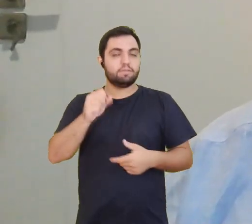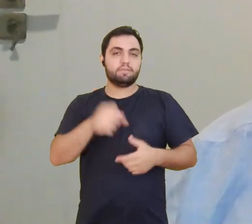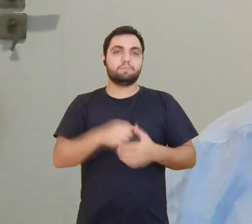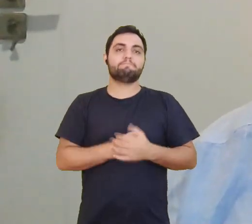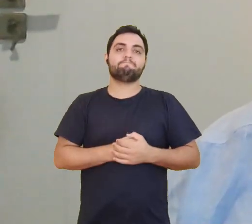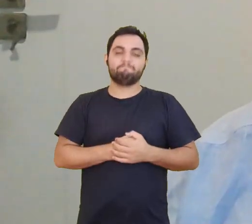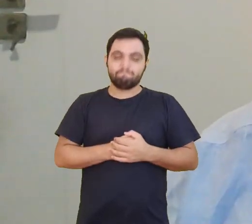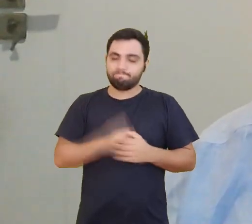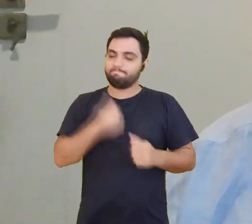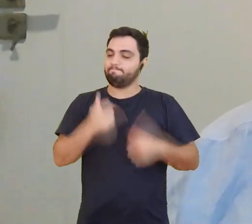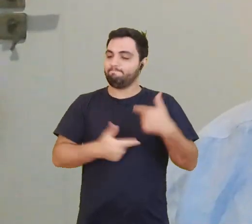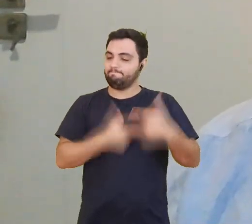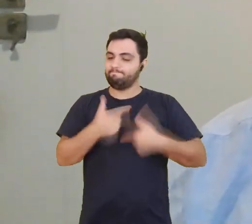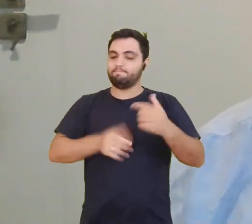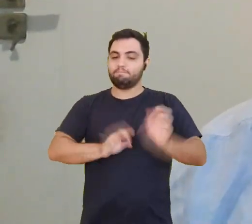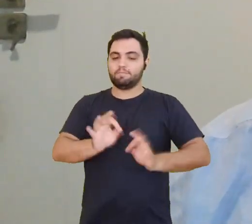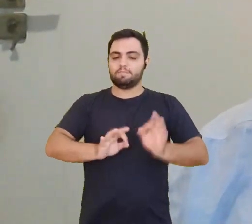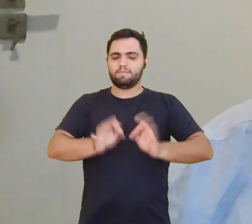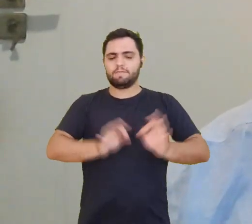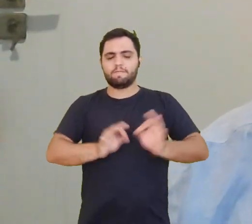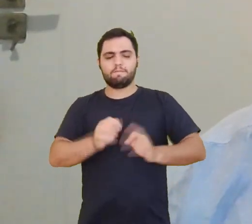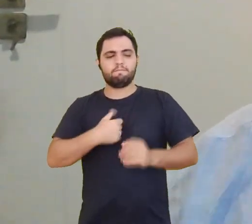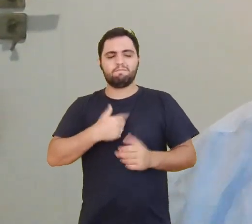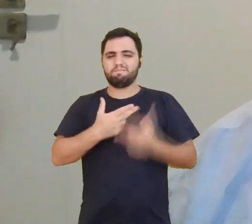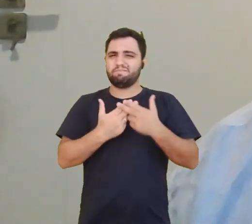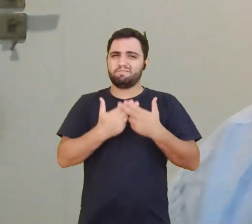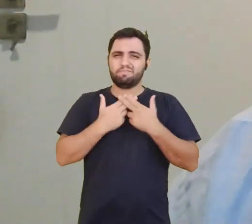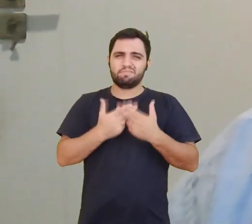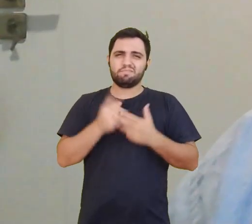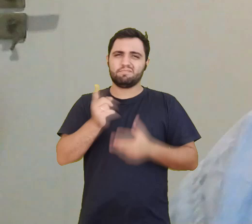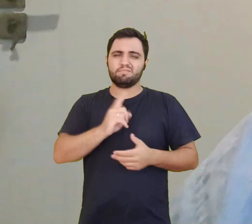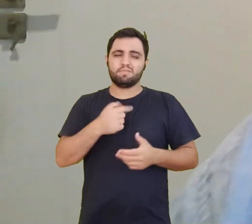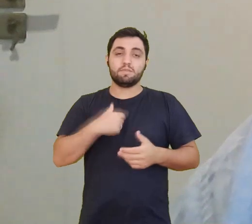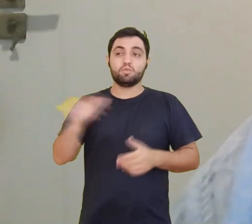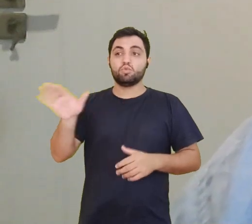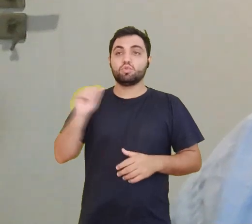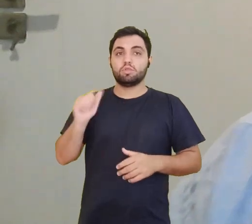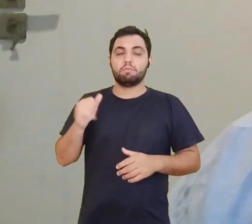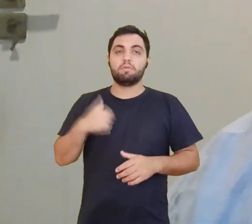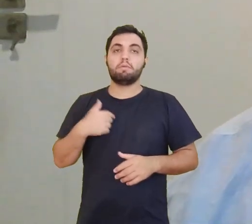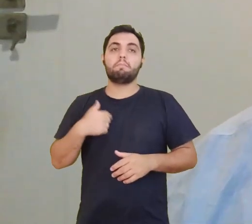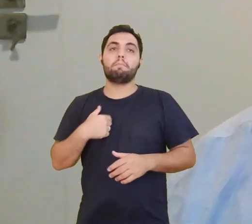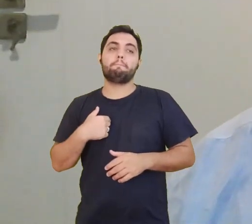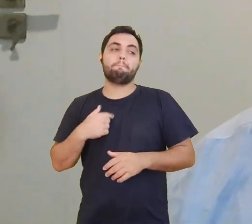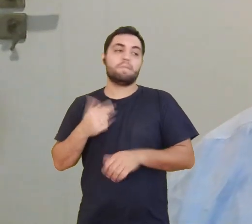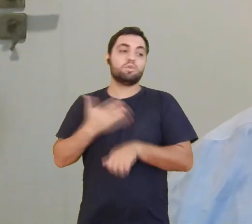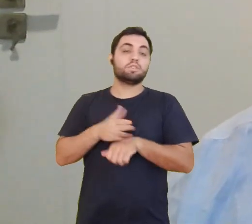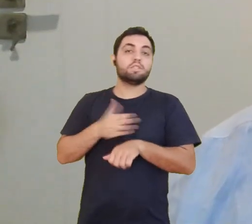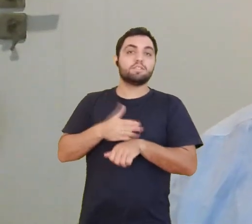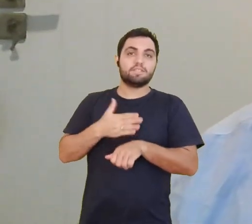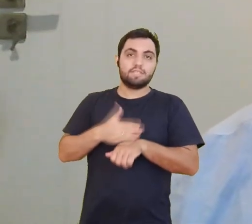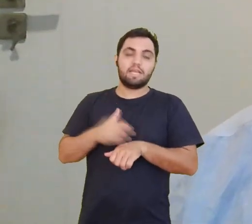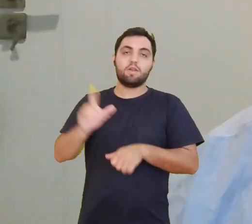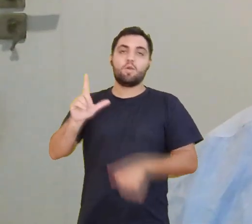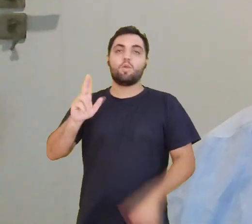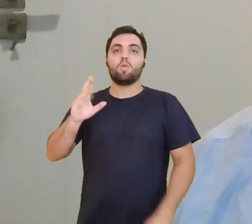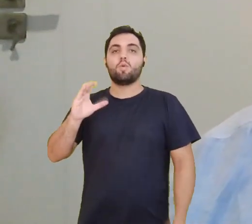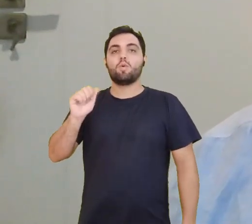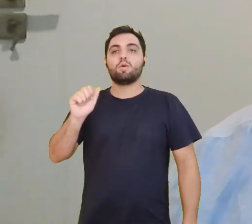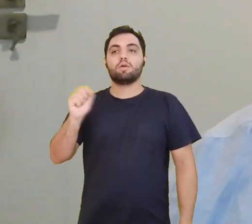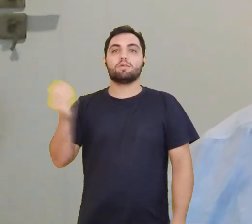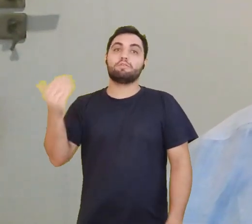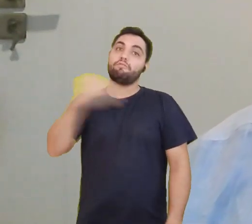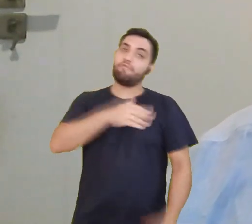impressorinha dá trabalho. Eu não tinha muita paciência, eu chamei o meu estagiário Lucas, falei: Lucas, vem aqui em casa, me ajuda a